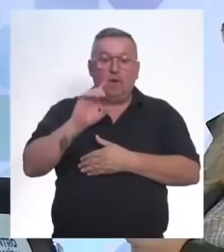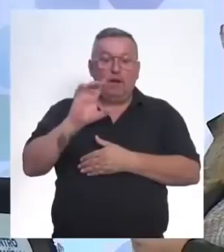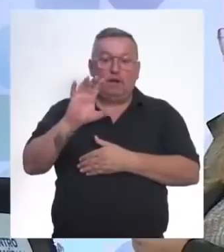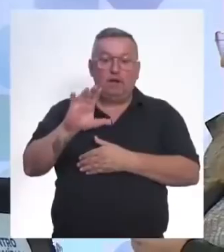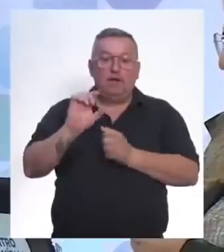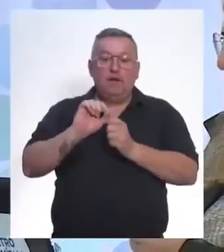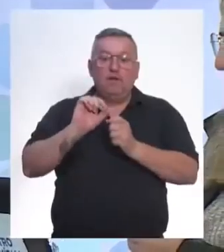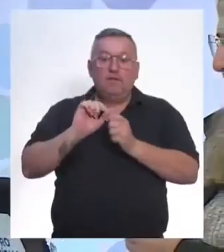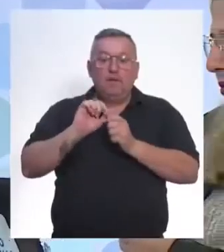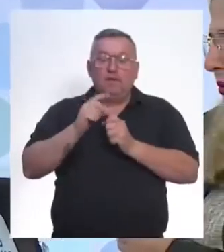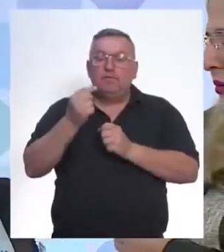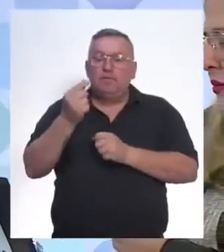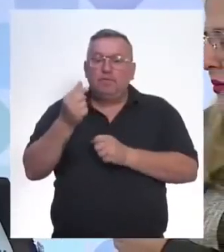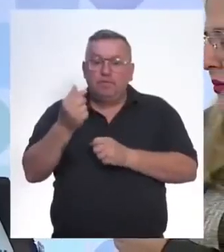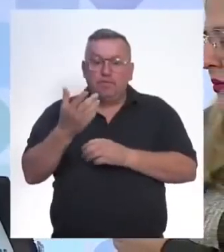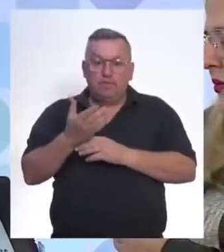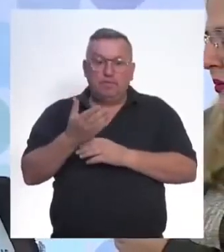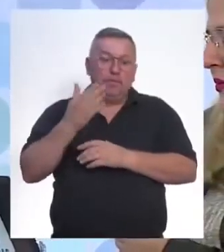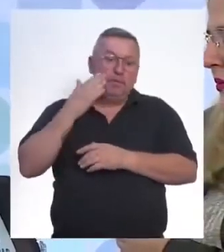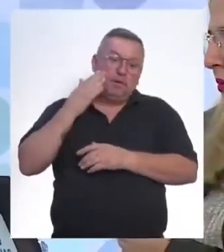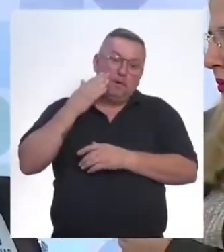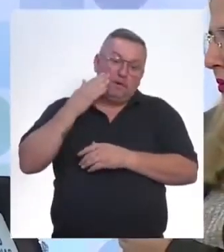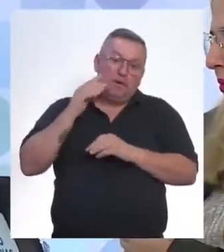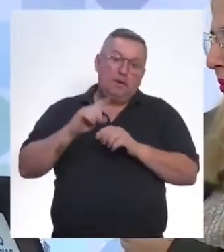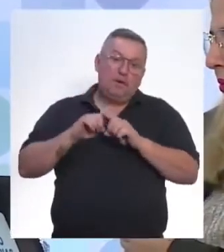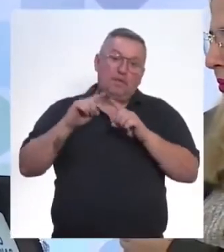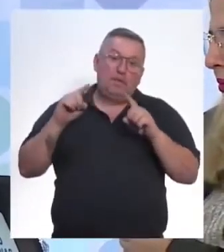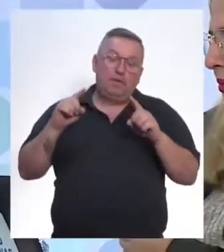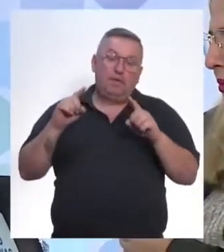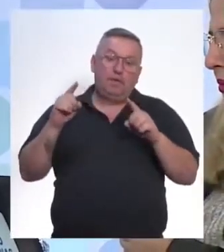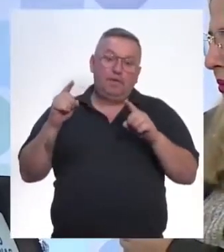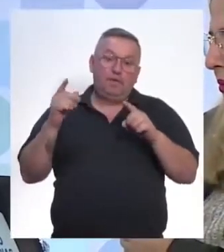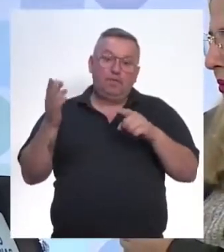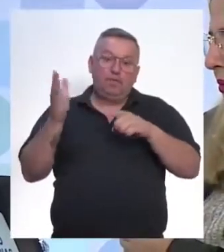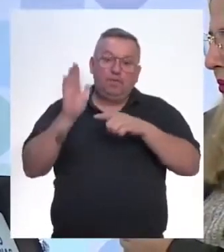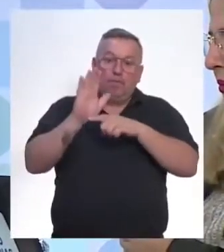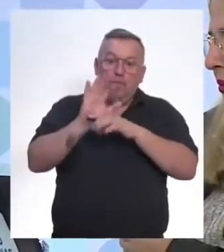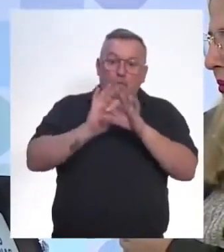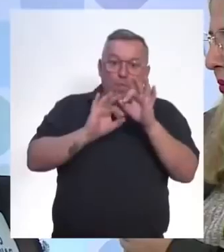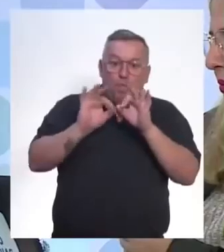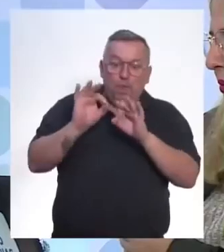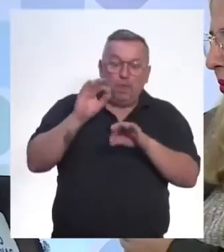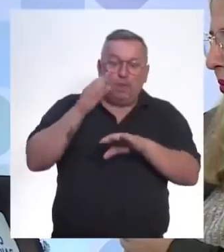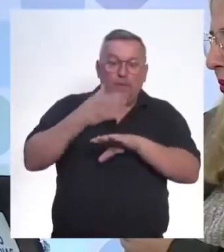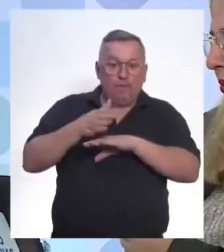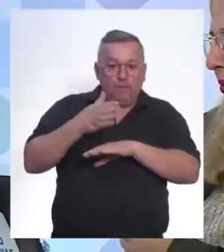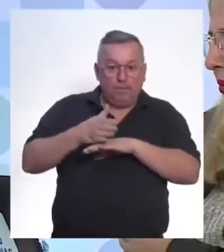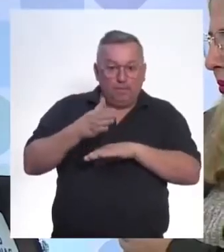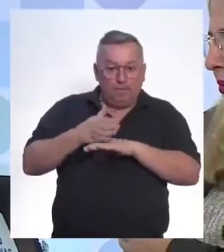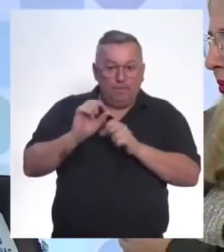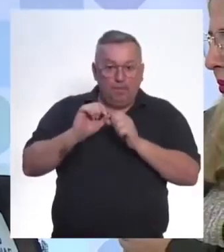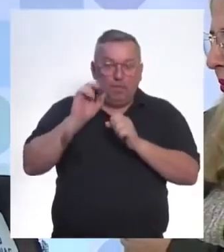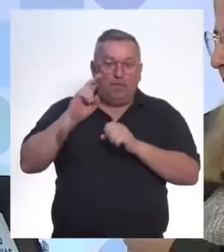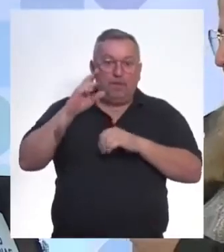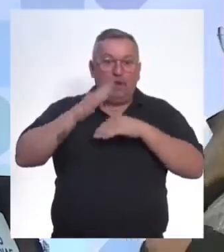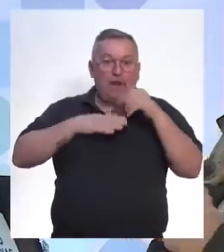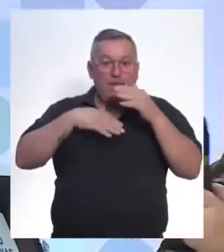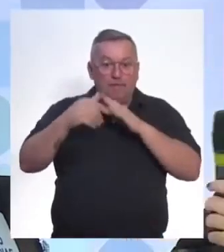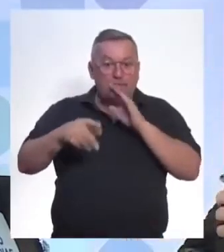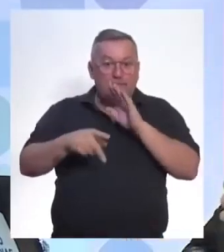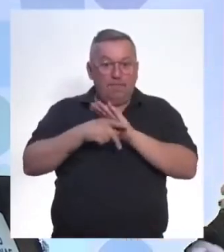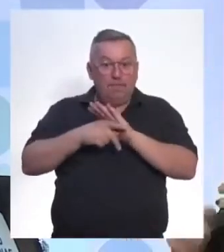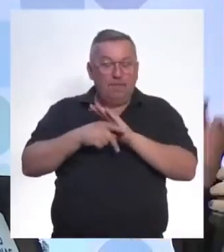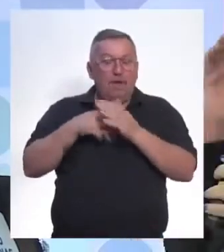que funciona o financiamento. Tá? A gente sabe, mas a gente ajusta o exercício para encaixar na habilidade da